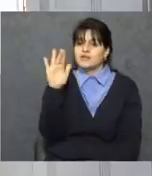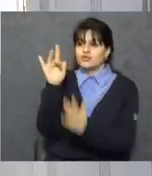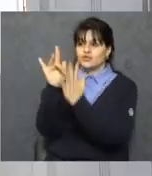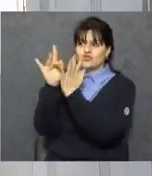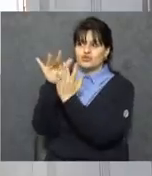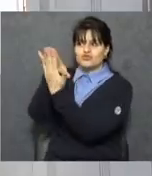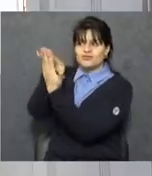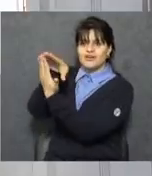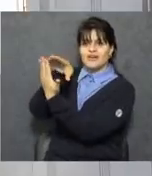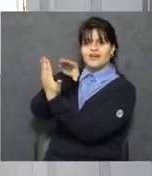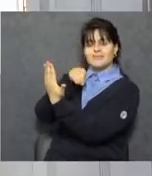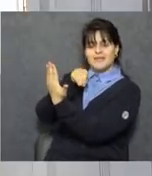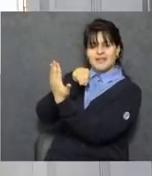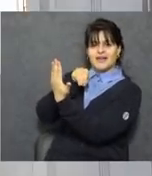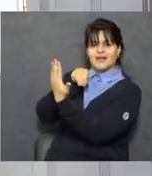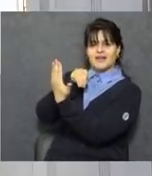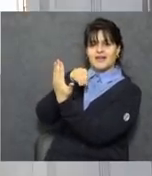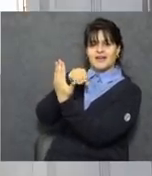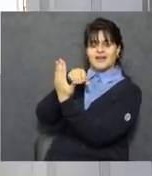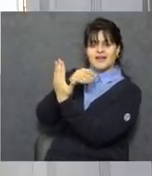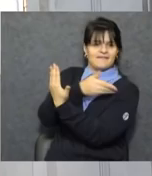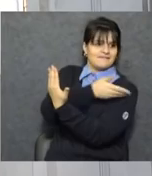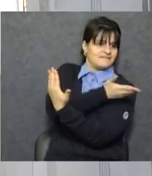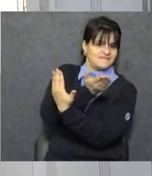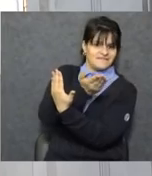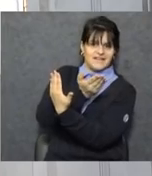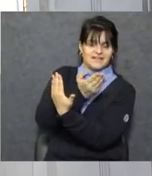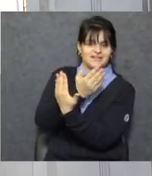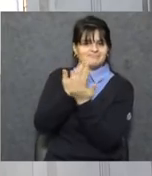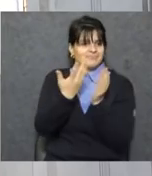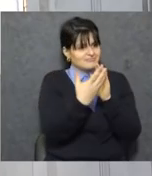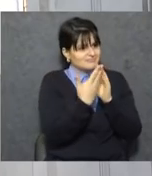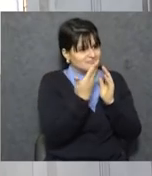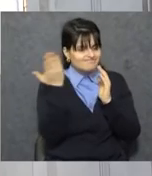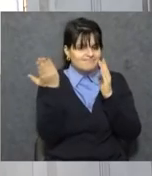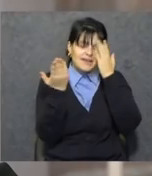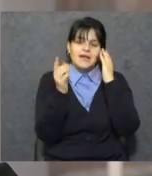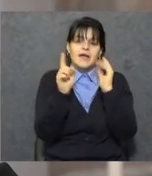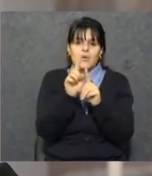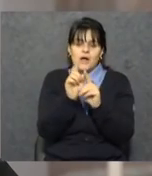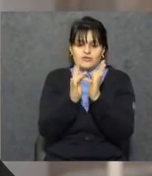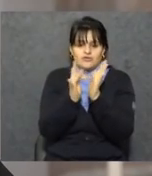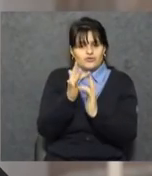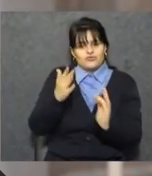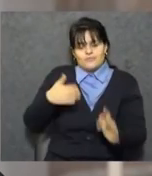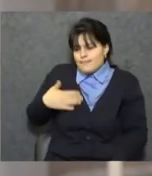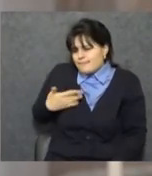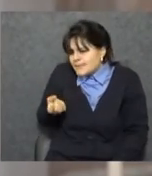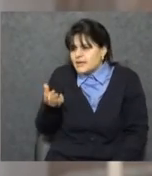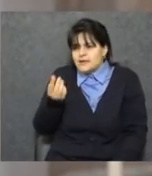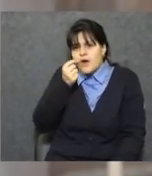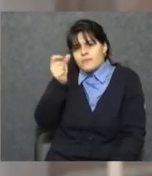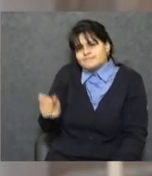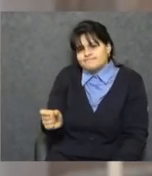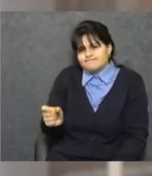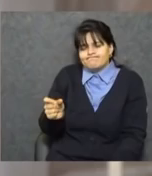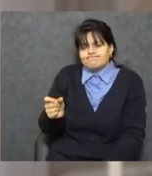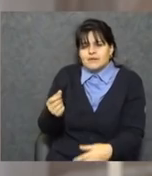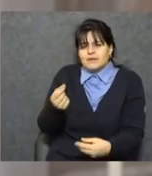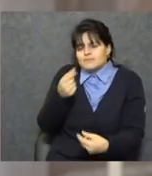diante do sofrimento. Isto é, a atitude compadecida, de atenção ao sofrimento dos que nos